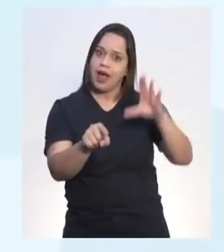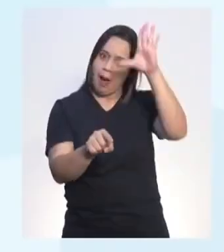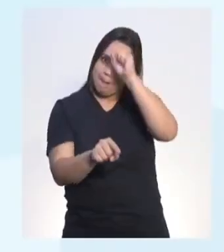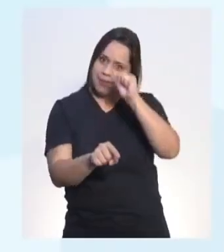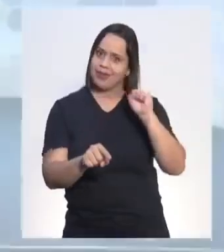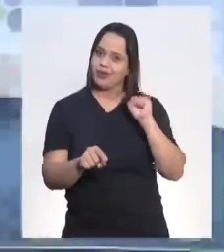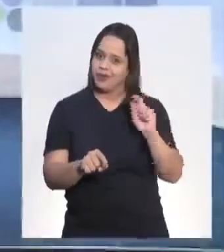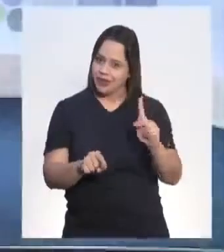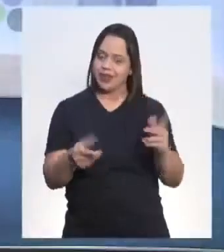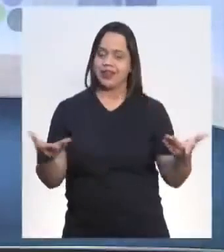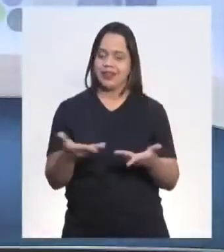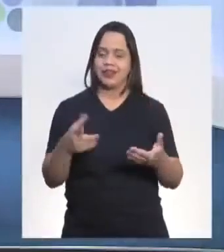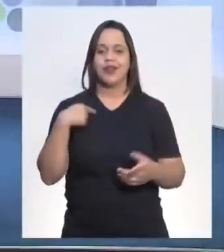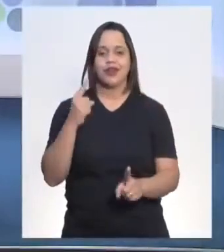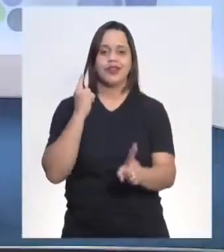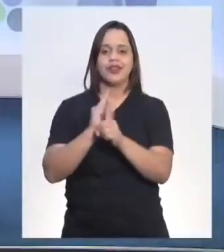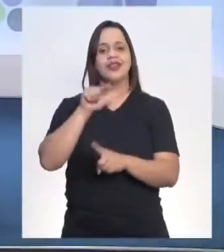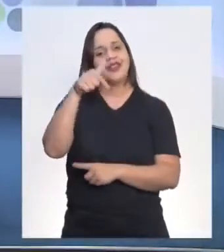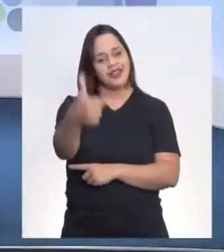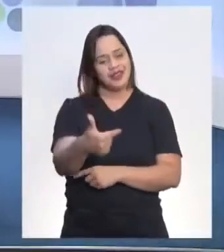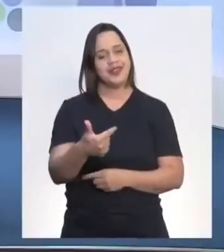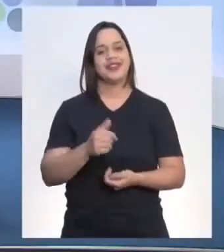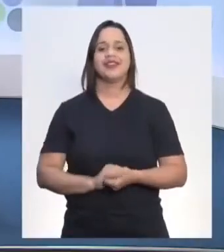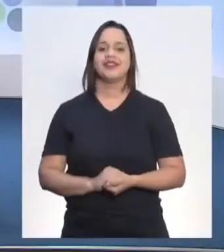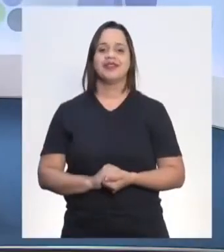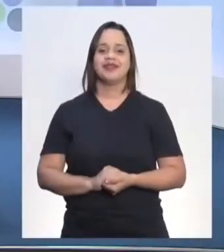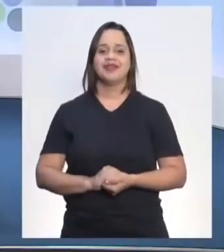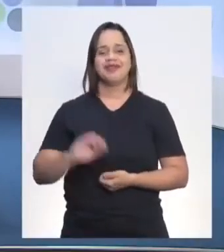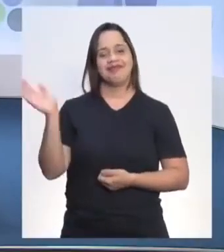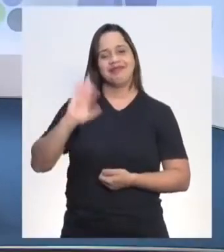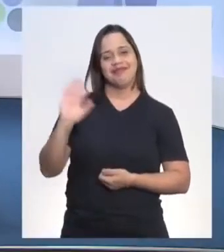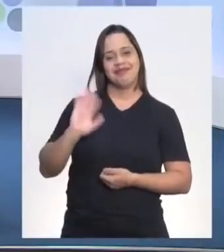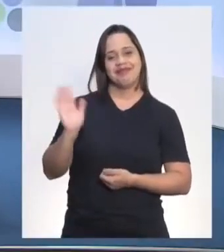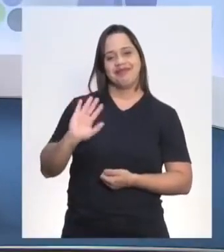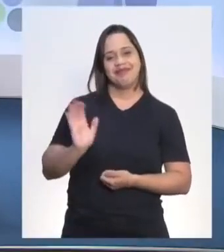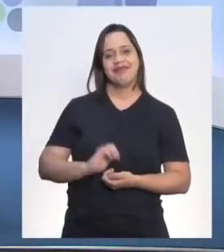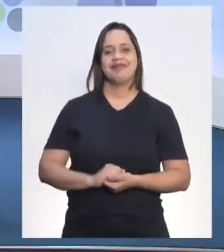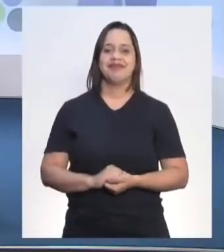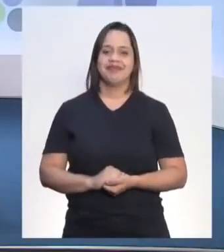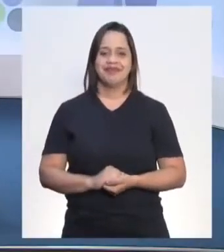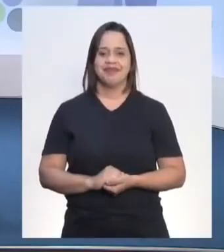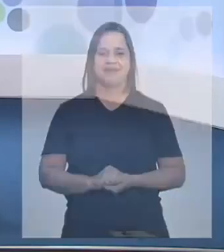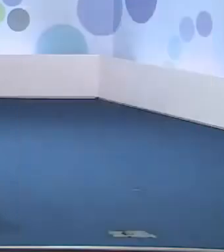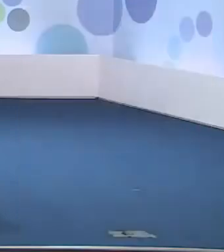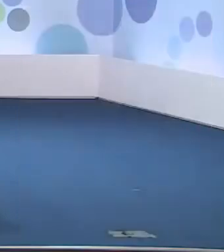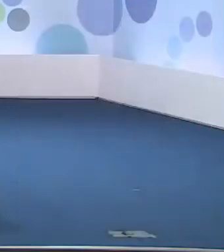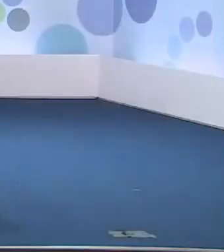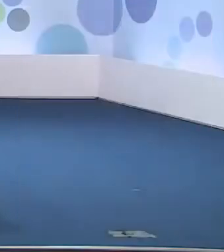aprenda, ok? E a gente se vê numa próxima aula. Tchau, tchau. Tchau, tchau, pessoal.